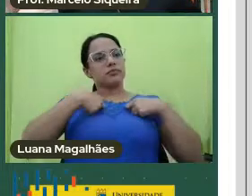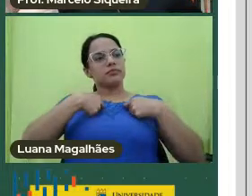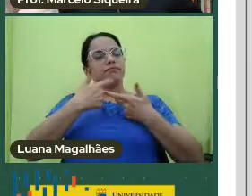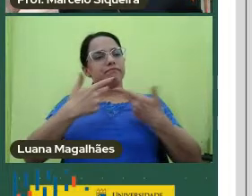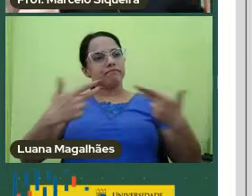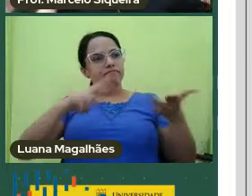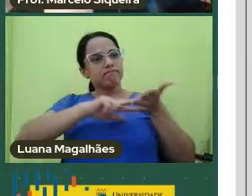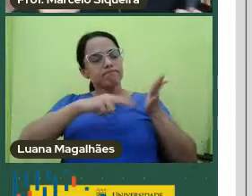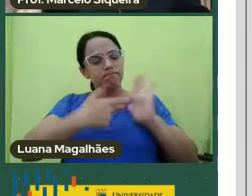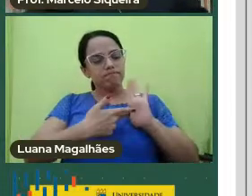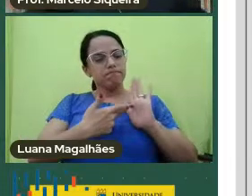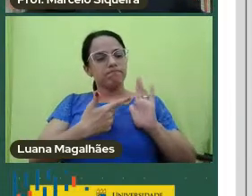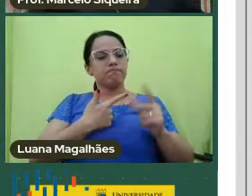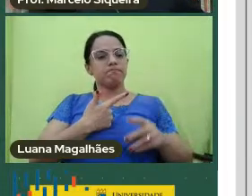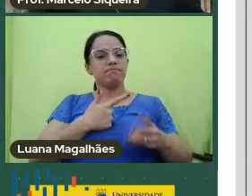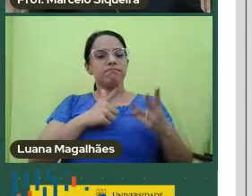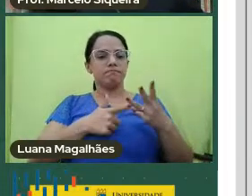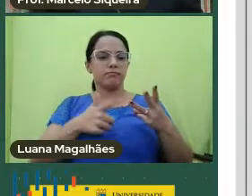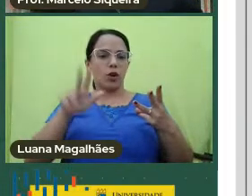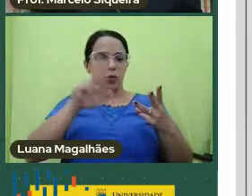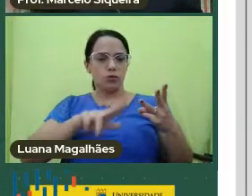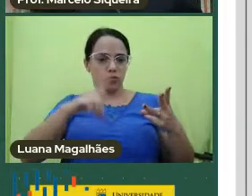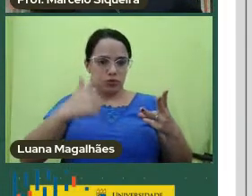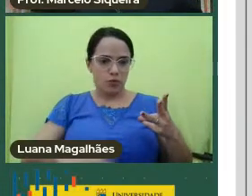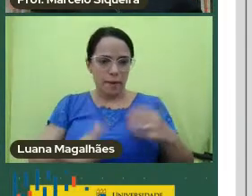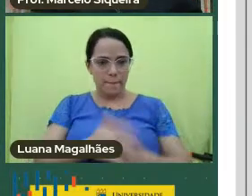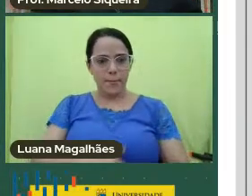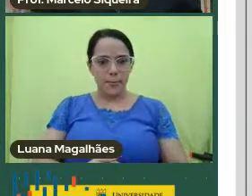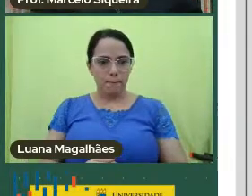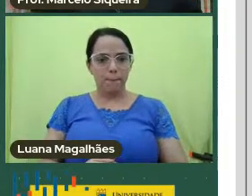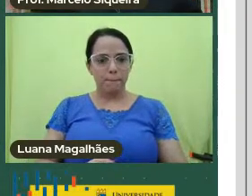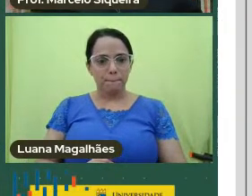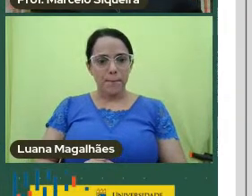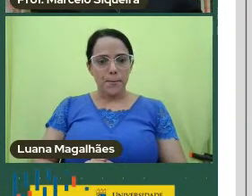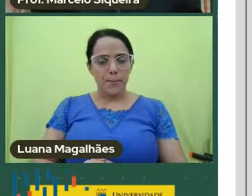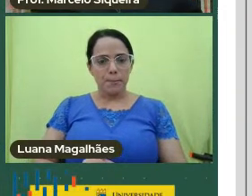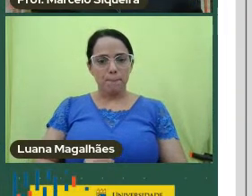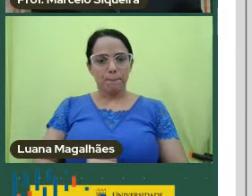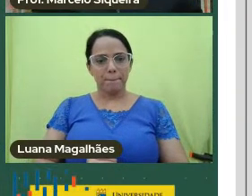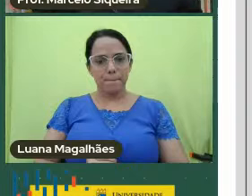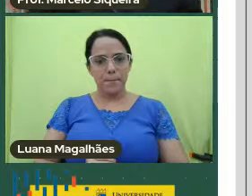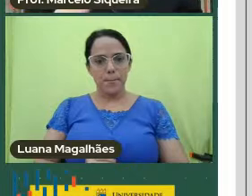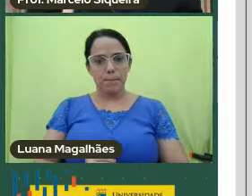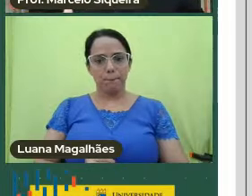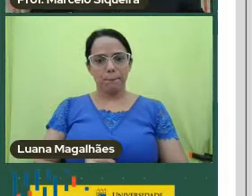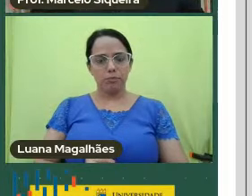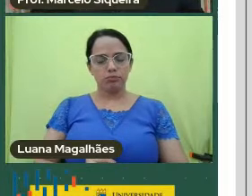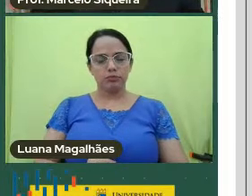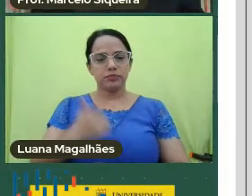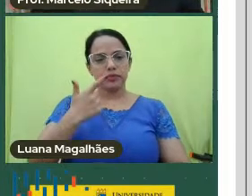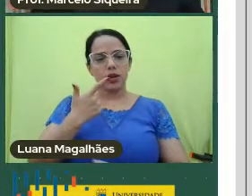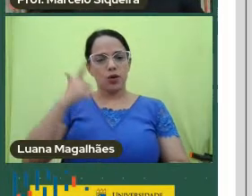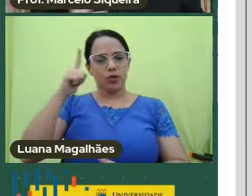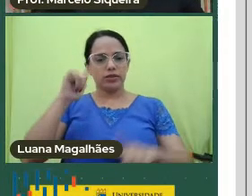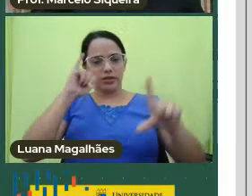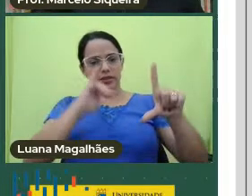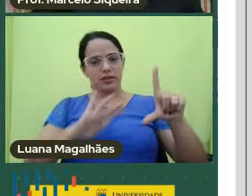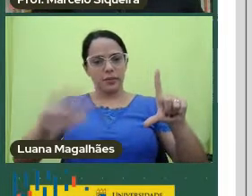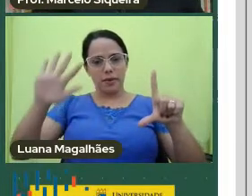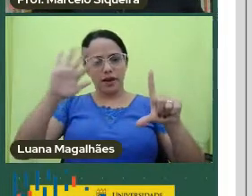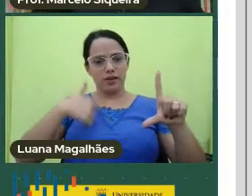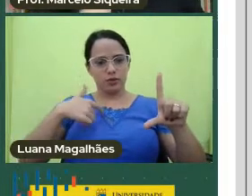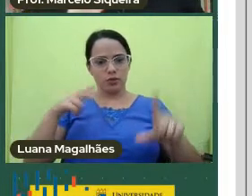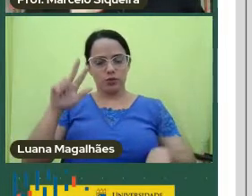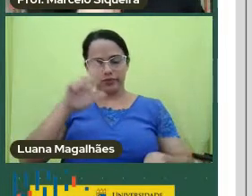para a imagem, e o reuso, né? Como é interessante isso. Uma outra imagem que eu gosto muito de usar, eu já